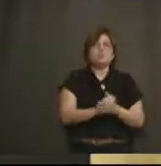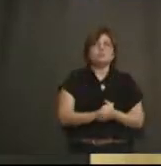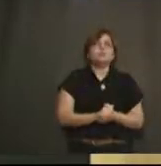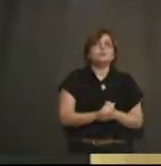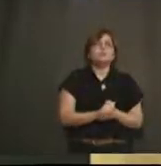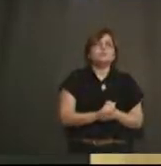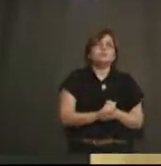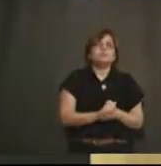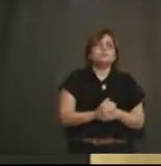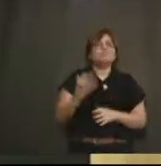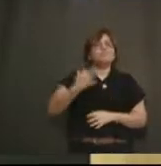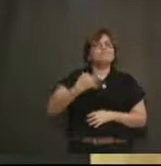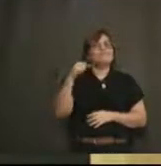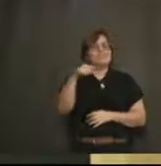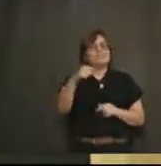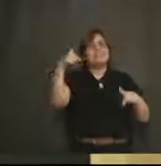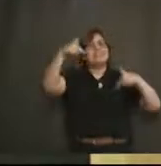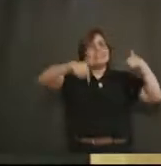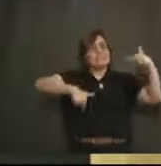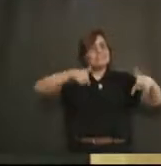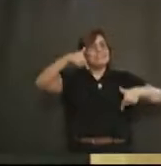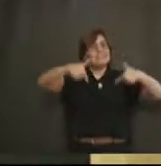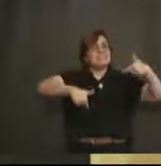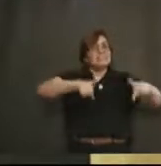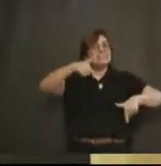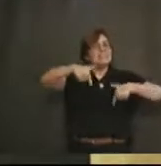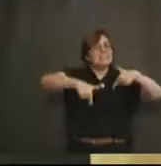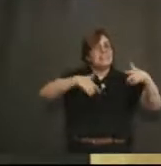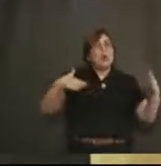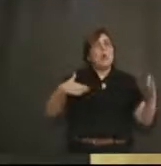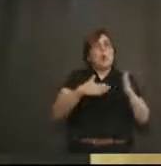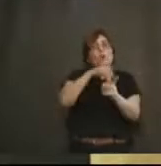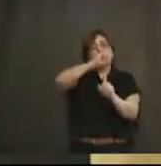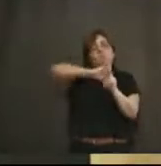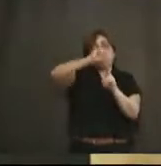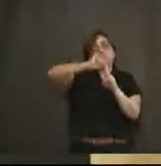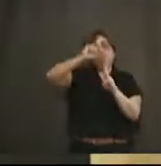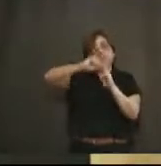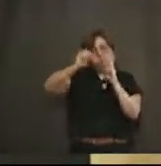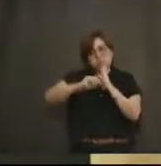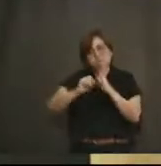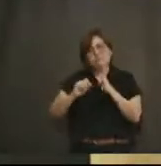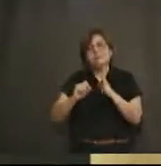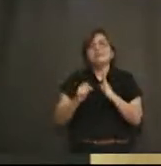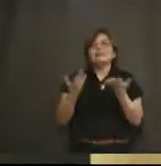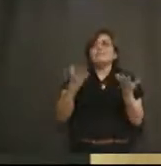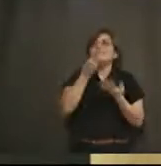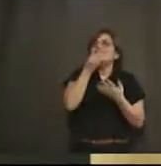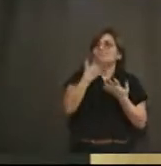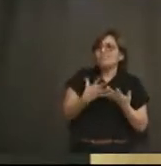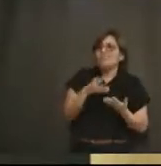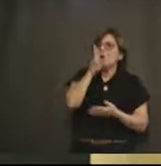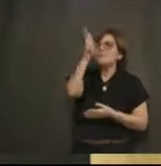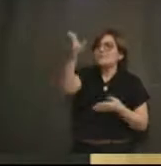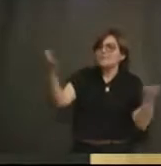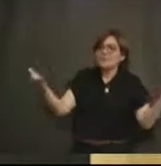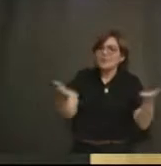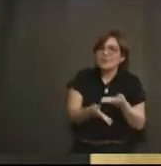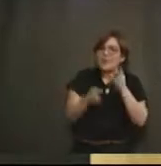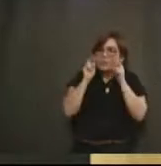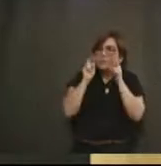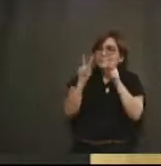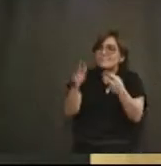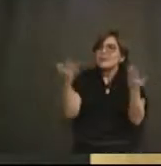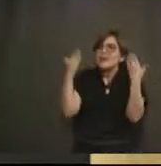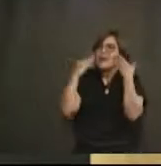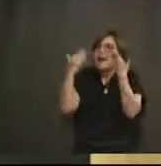Certamente você trabalhou bastante nos últimos meses, mas que bom que o resultado, né, está aí,